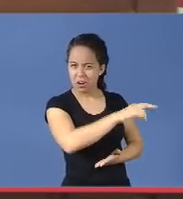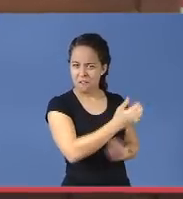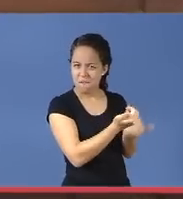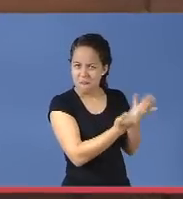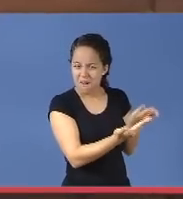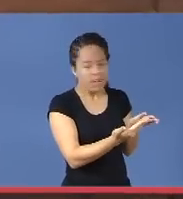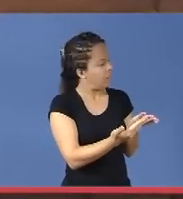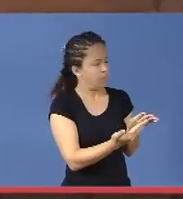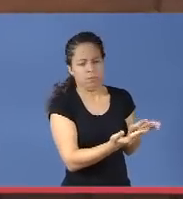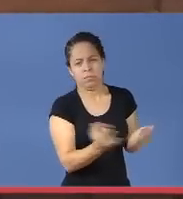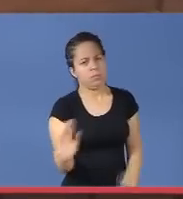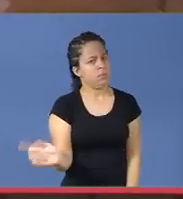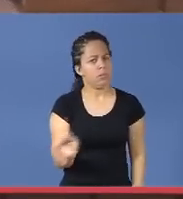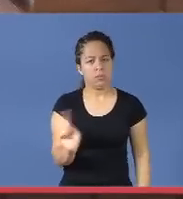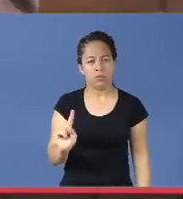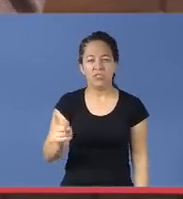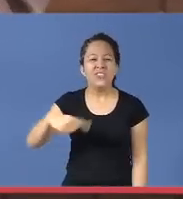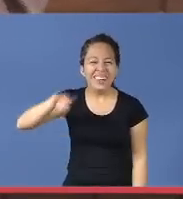estão entendendo?